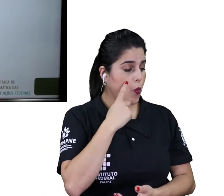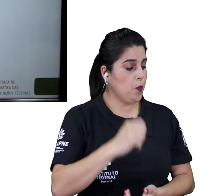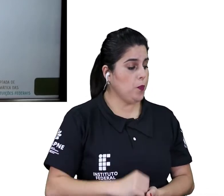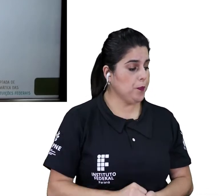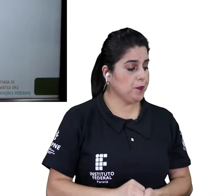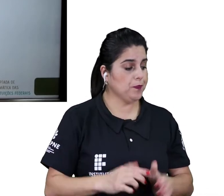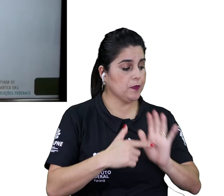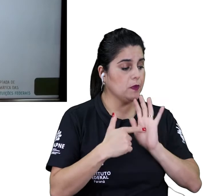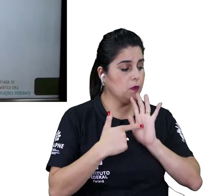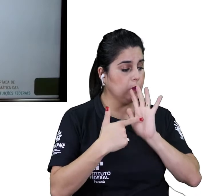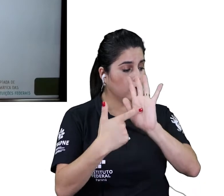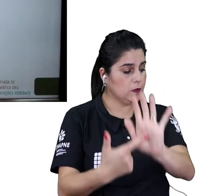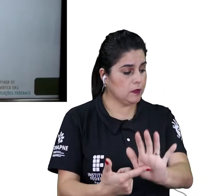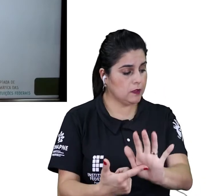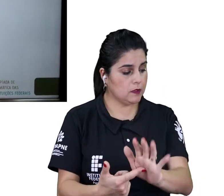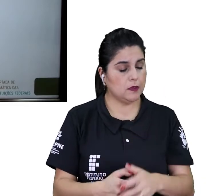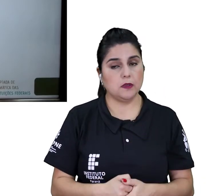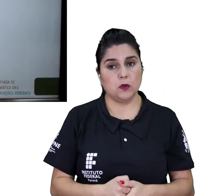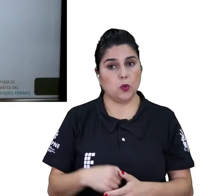formar aqui